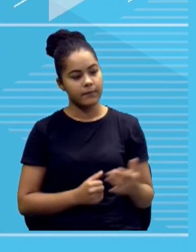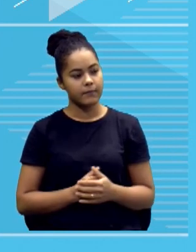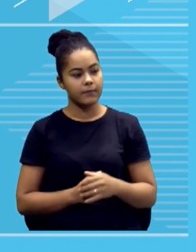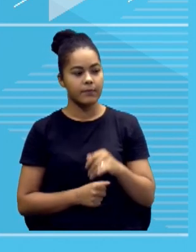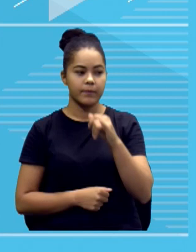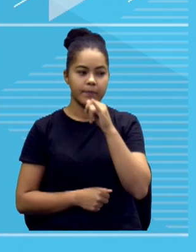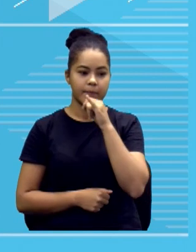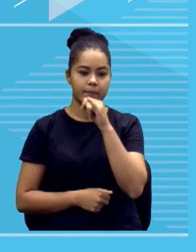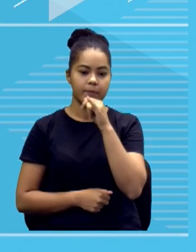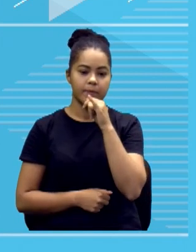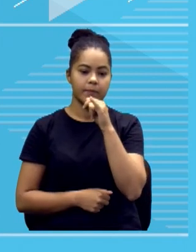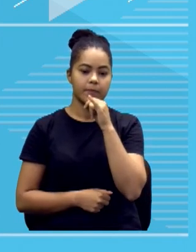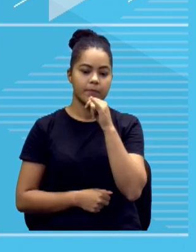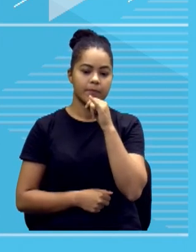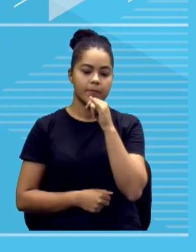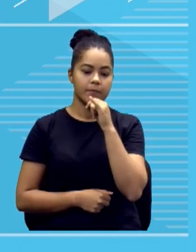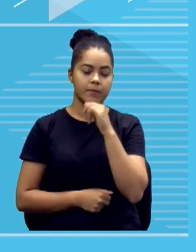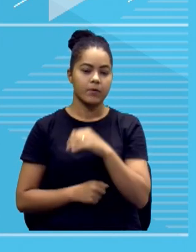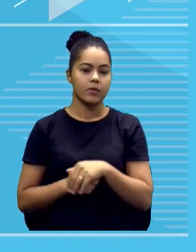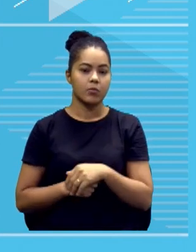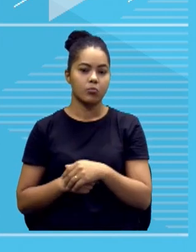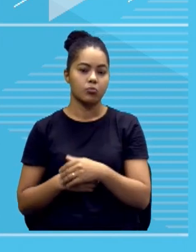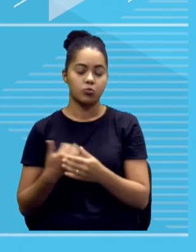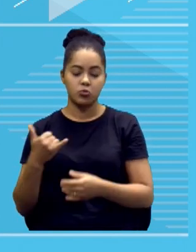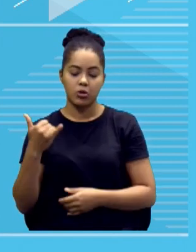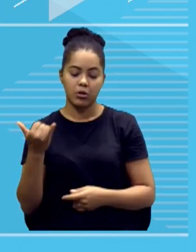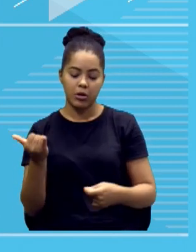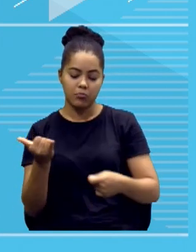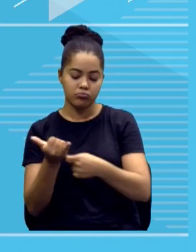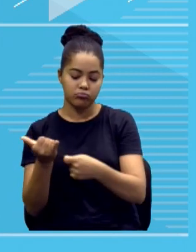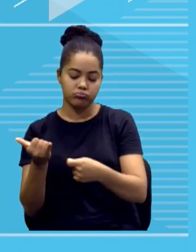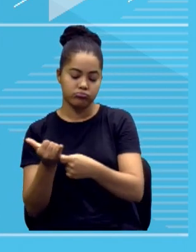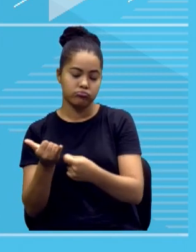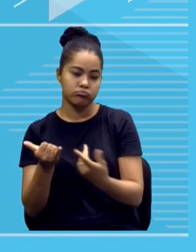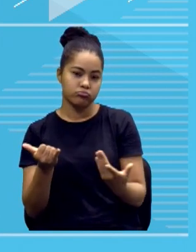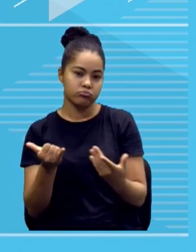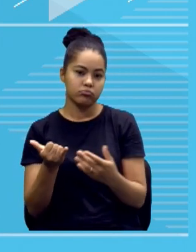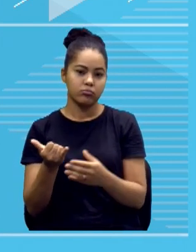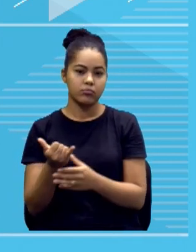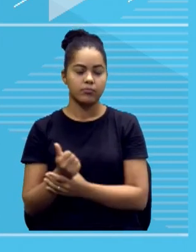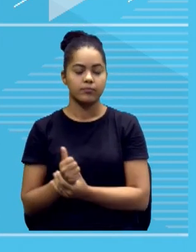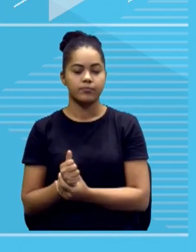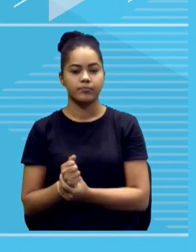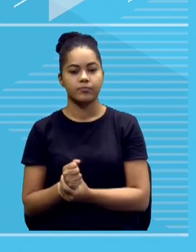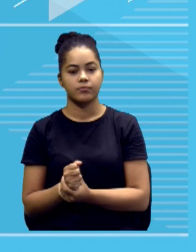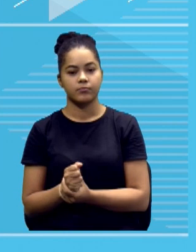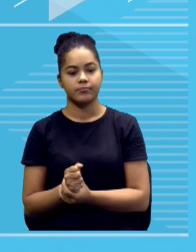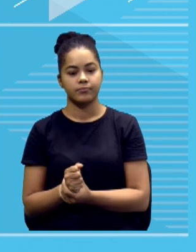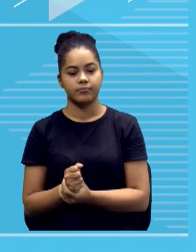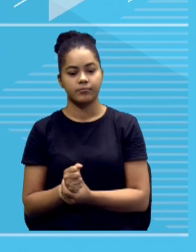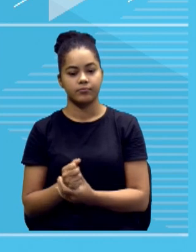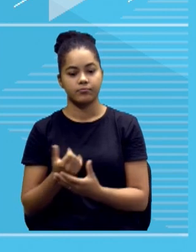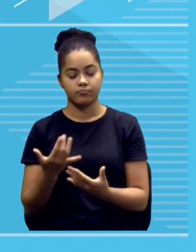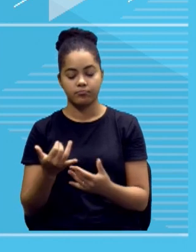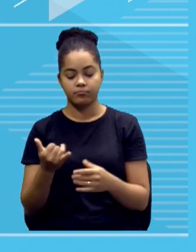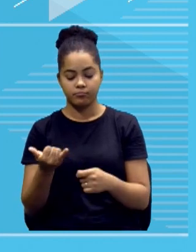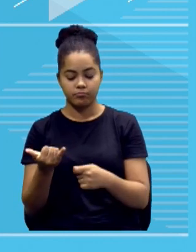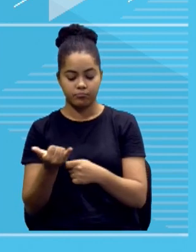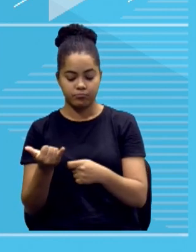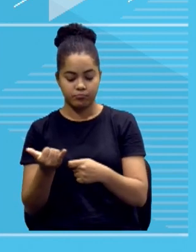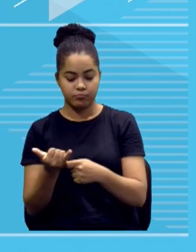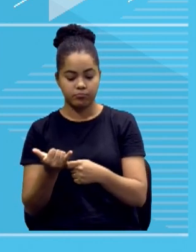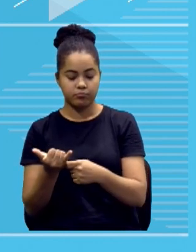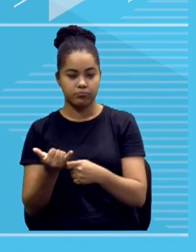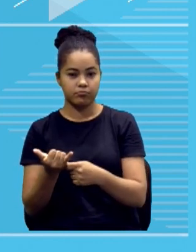exemplo, o seu carregador, né? Você tem o seu carregador. Você está transformando a energia elétrica da